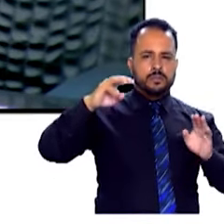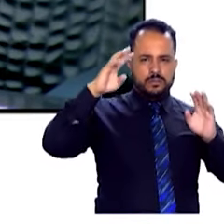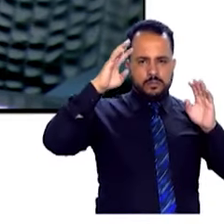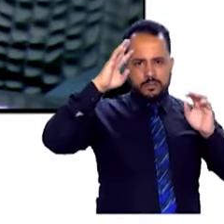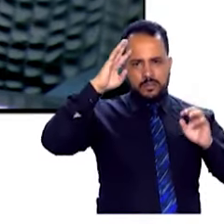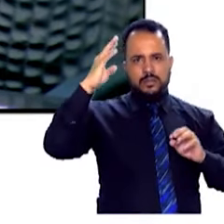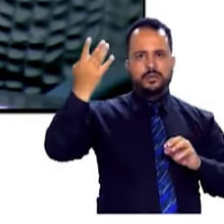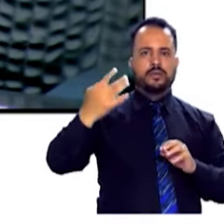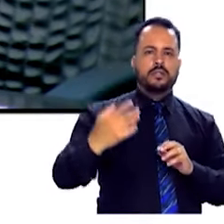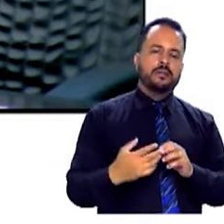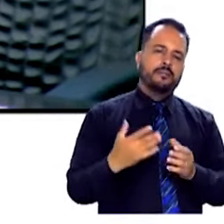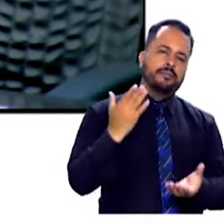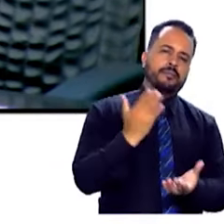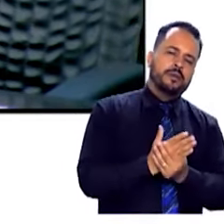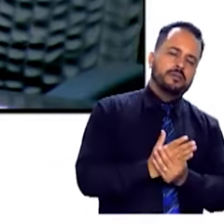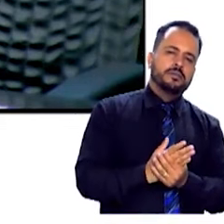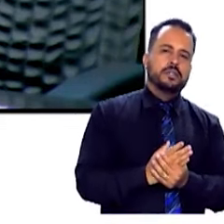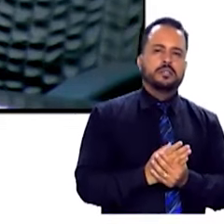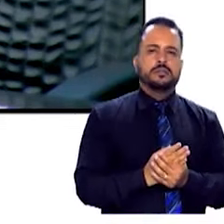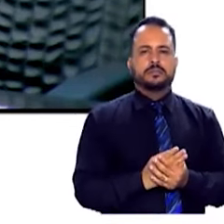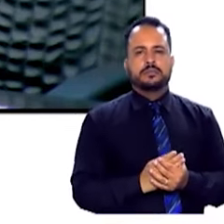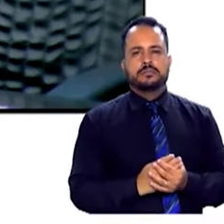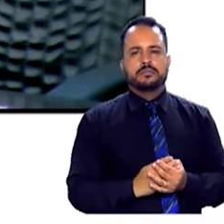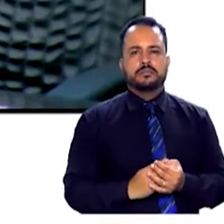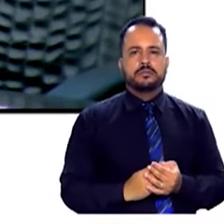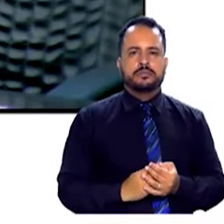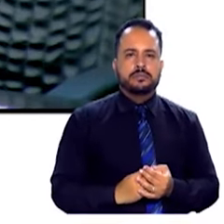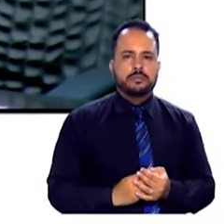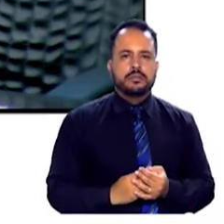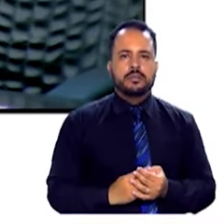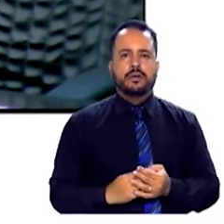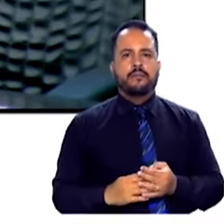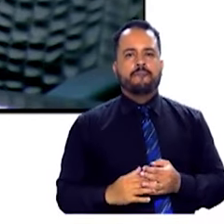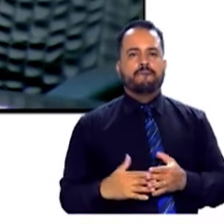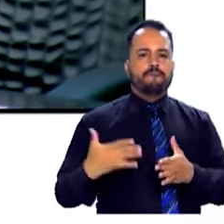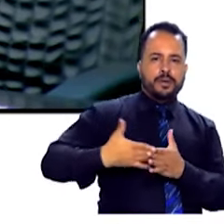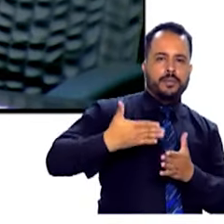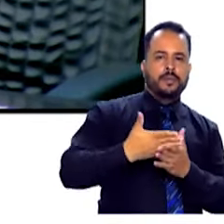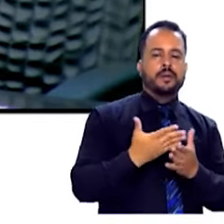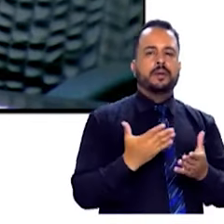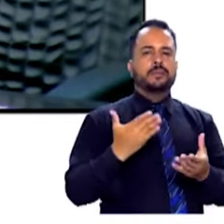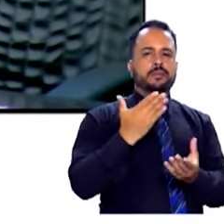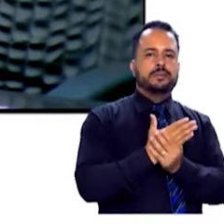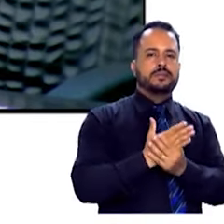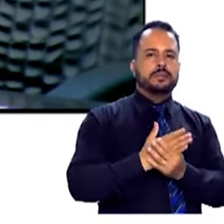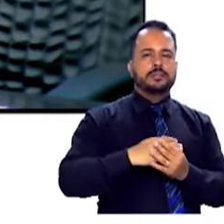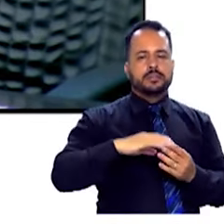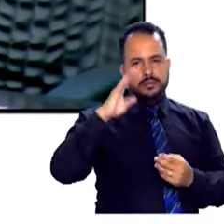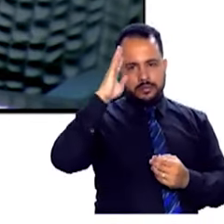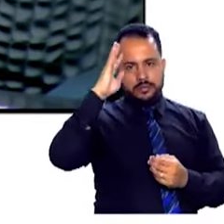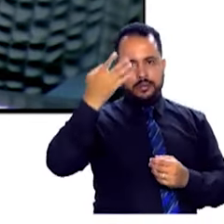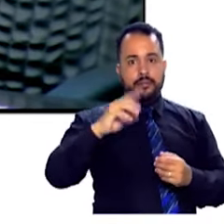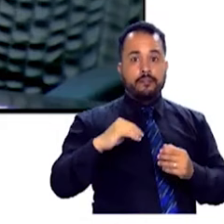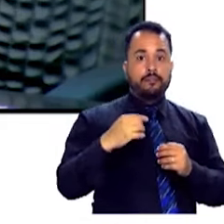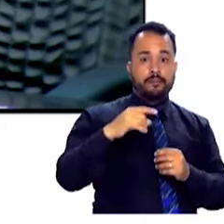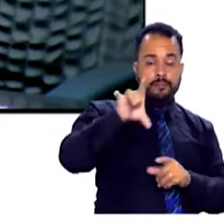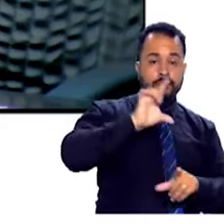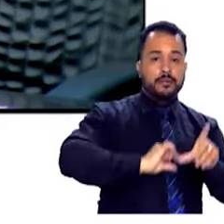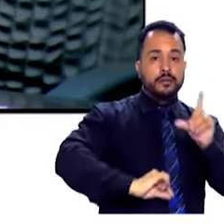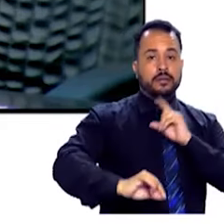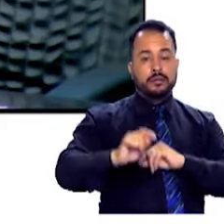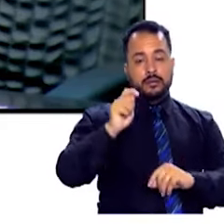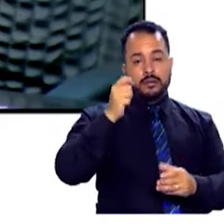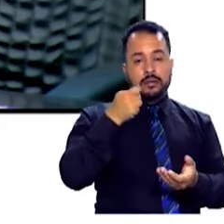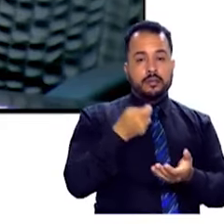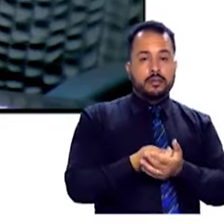internacional tem apostado em filtros de relevância que são filtros mais flexíveis mais abertos mais indeterminados pelos quais